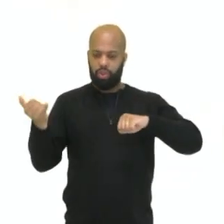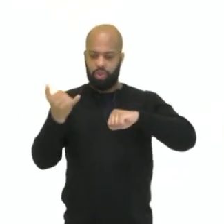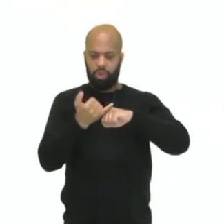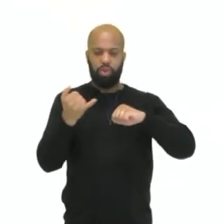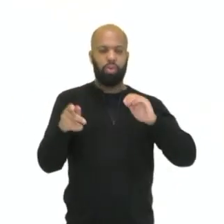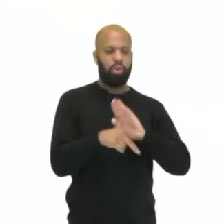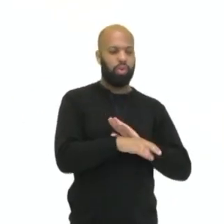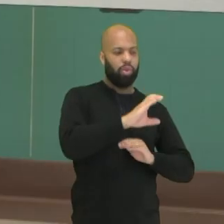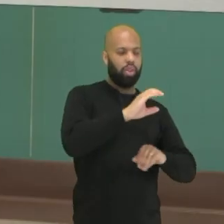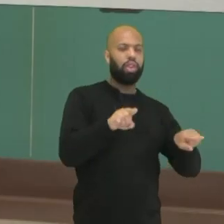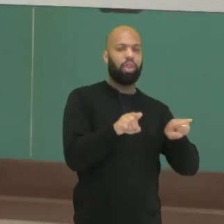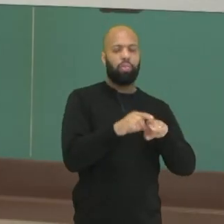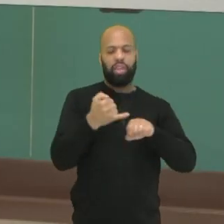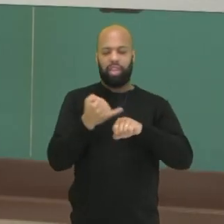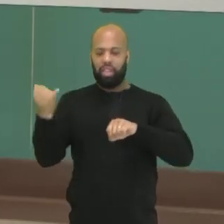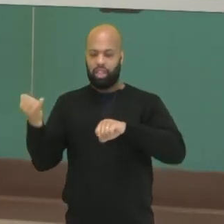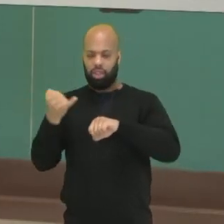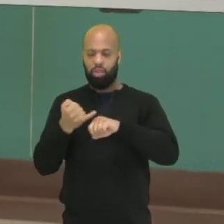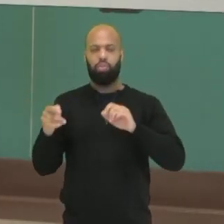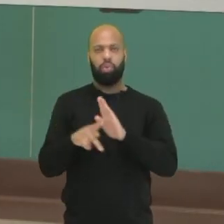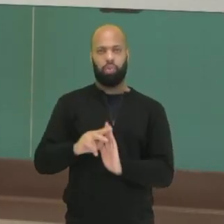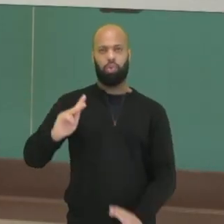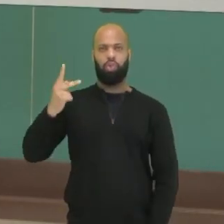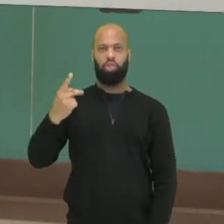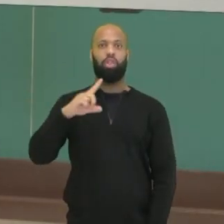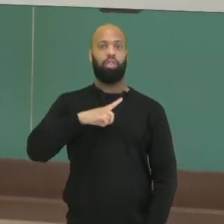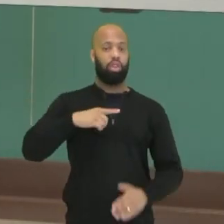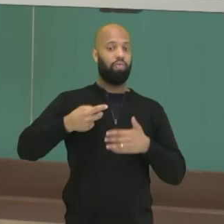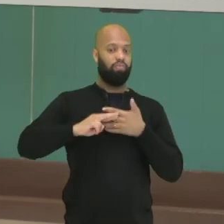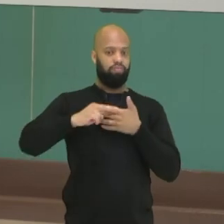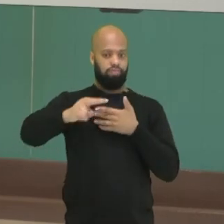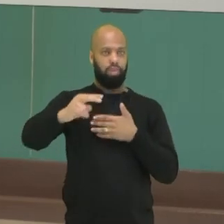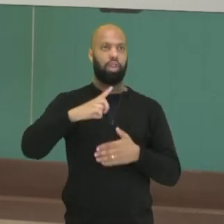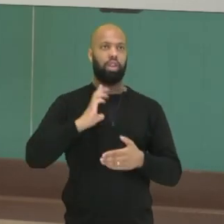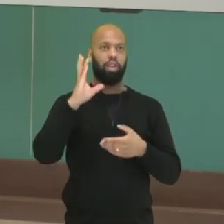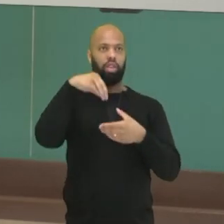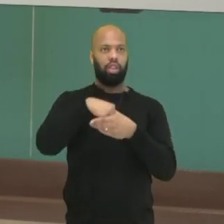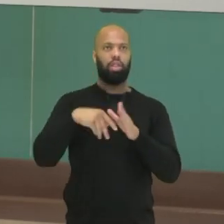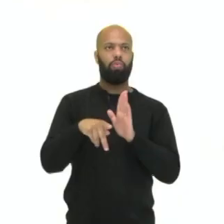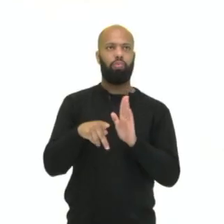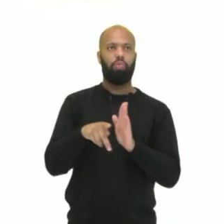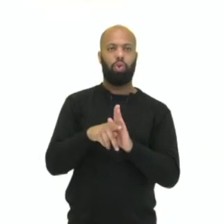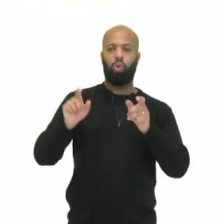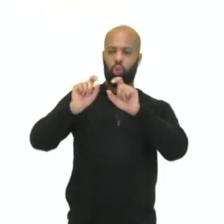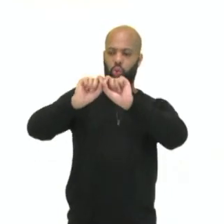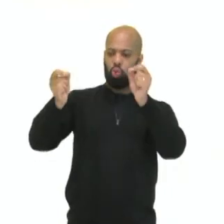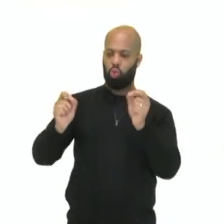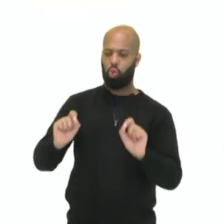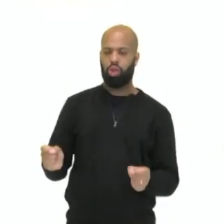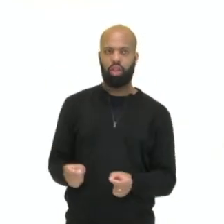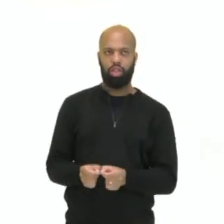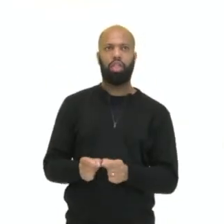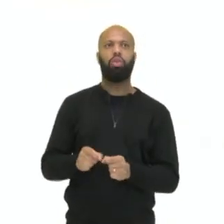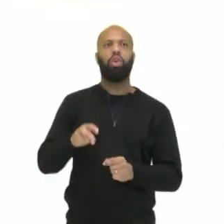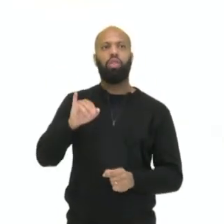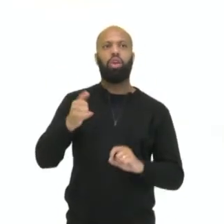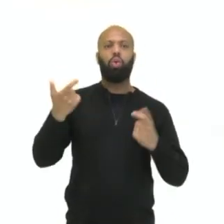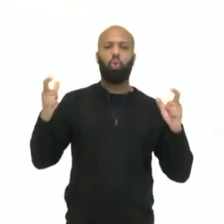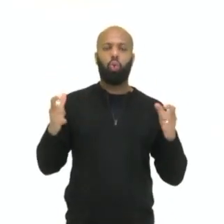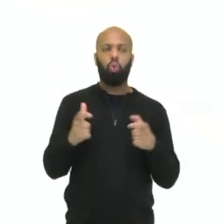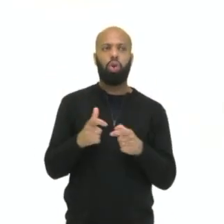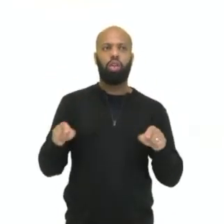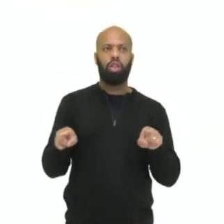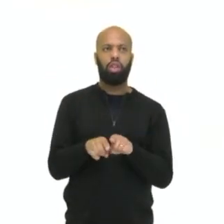Tá? Então, ele vai causar um impacto. Por exemplo, né, dentro dos organismos calcificadores, né, vai reduzir também ali o nível